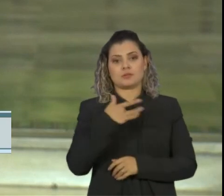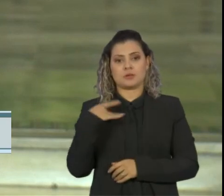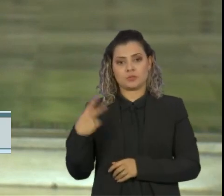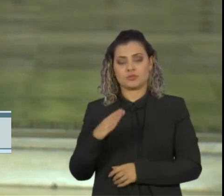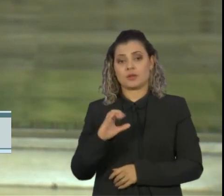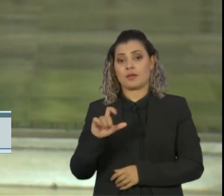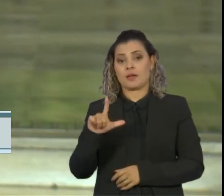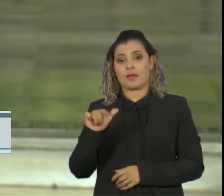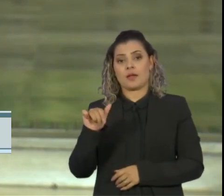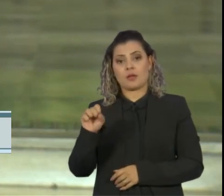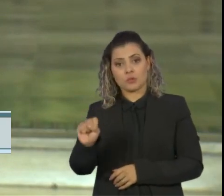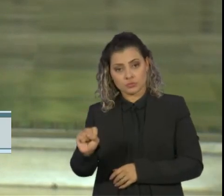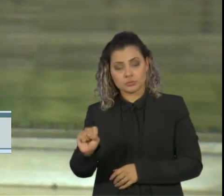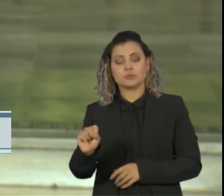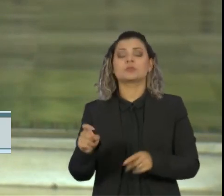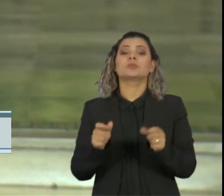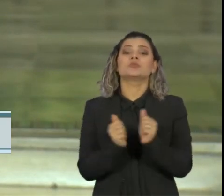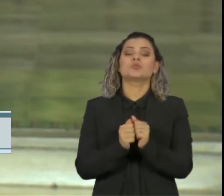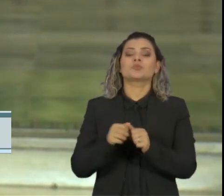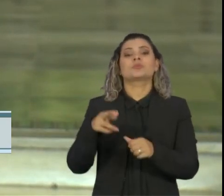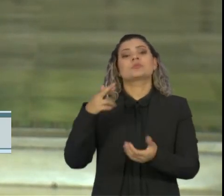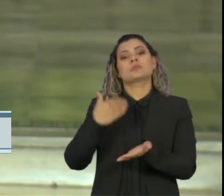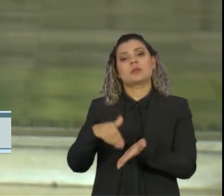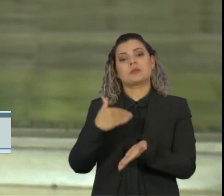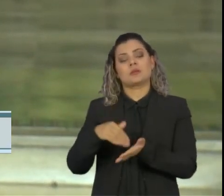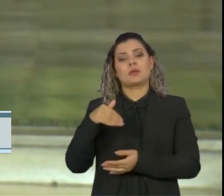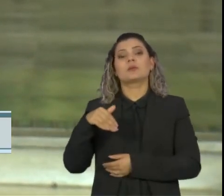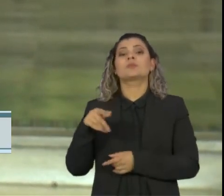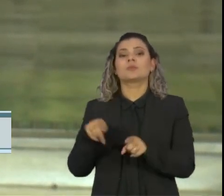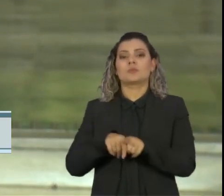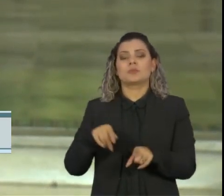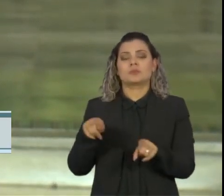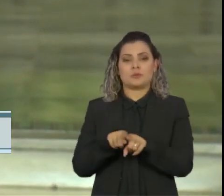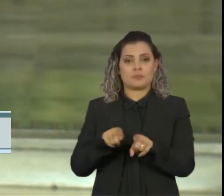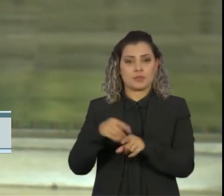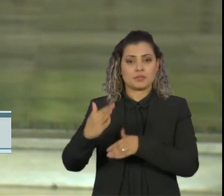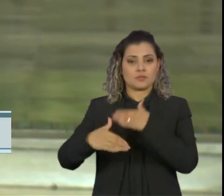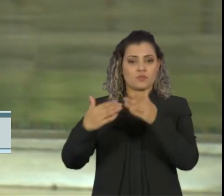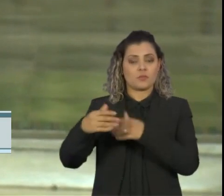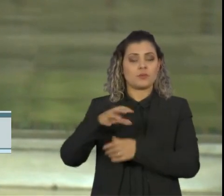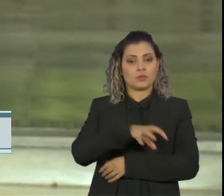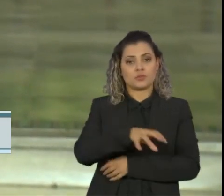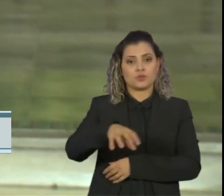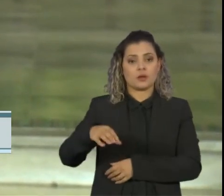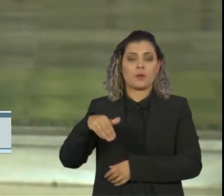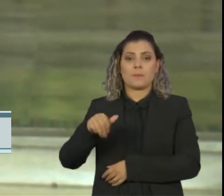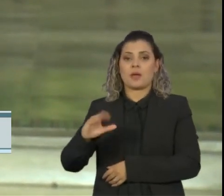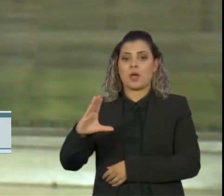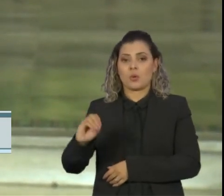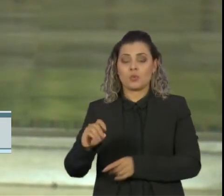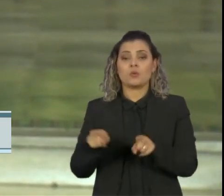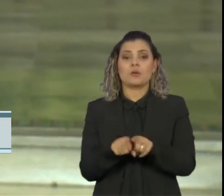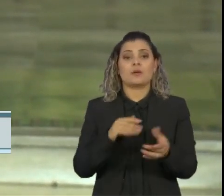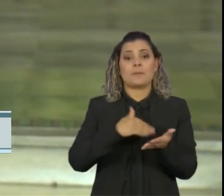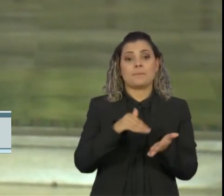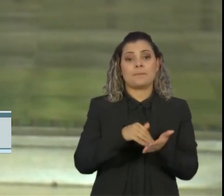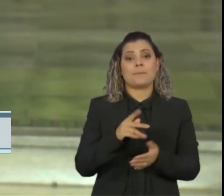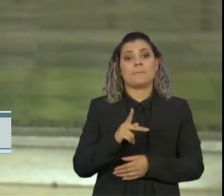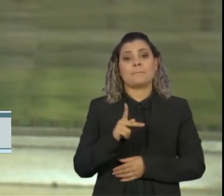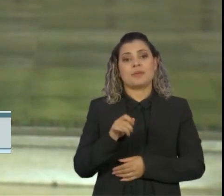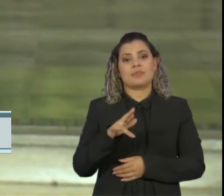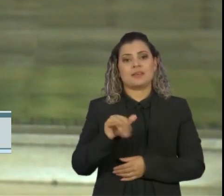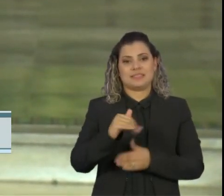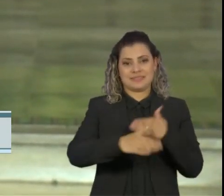Carvalho, juntamente com o secretário Marco Vignoli, secretário de Desenvolvimento Regional, e Patrícia Ellen, secretária de Desenvolvimento